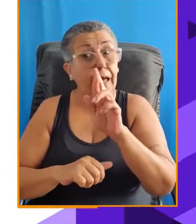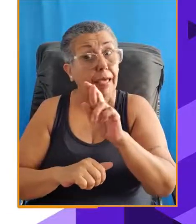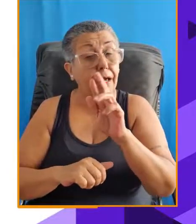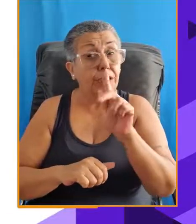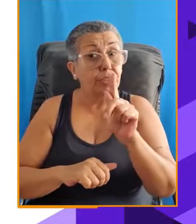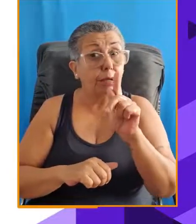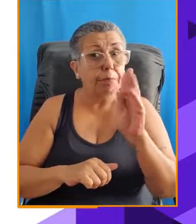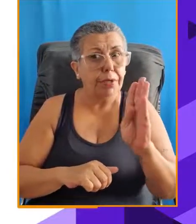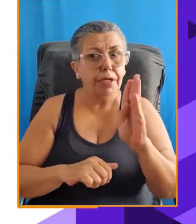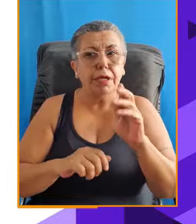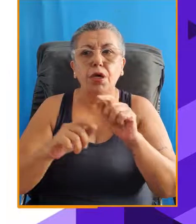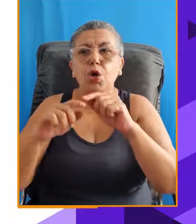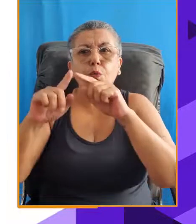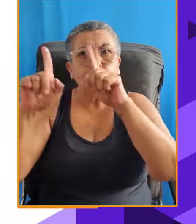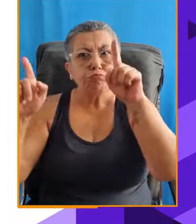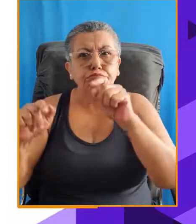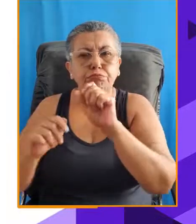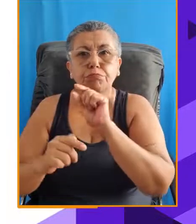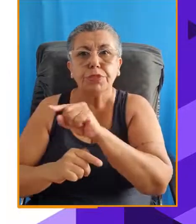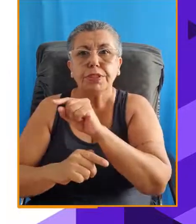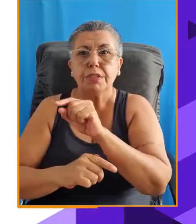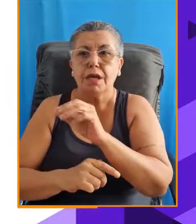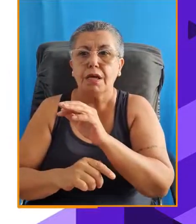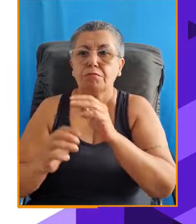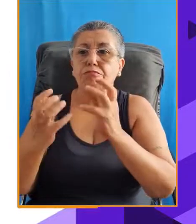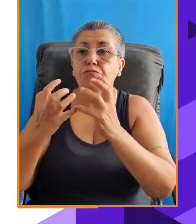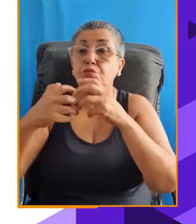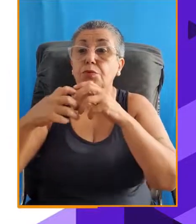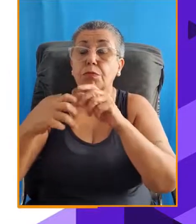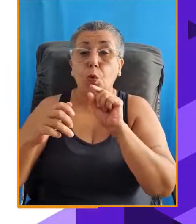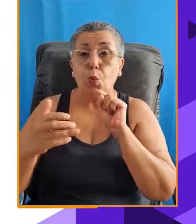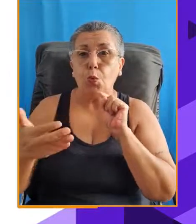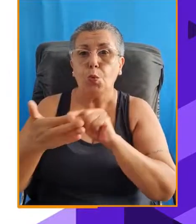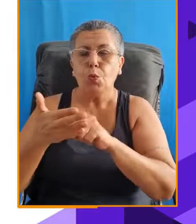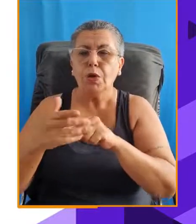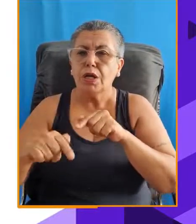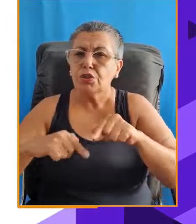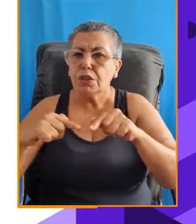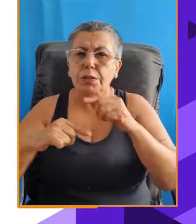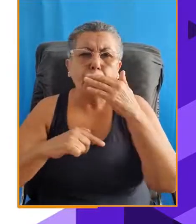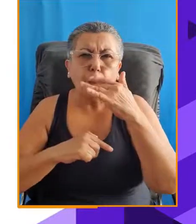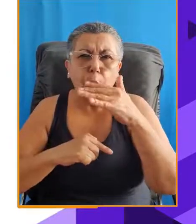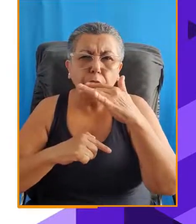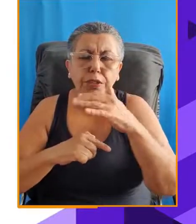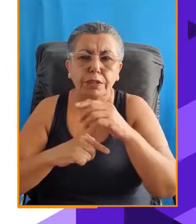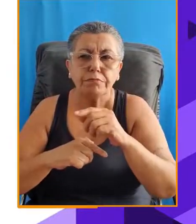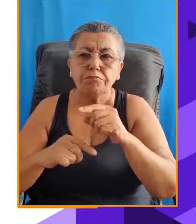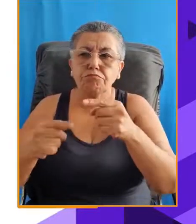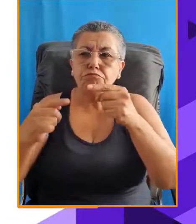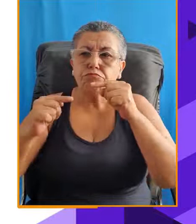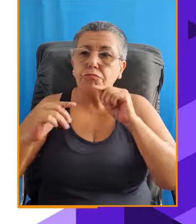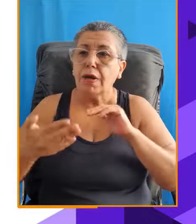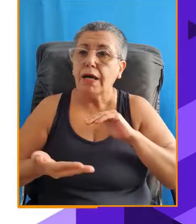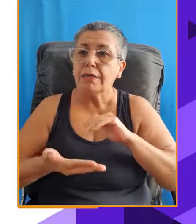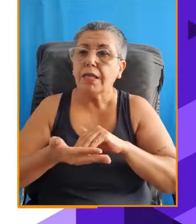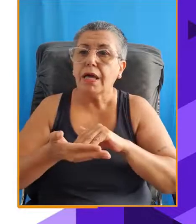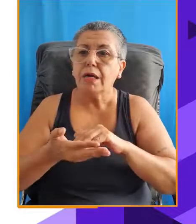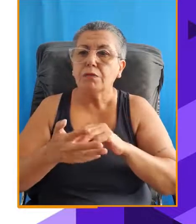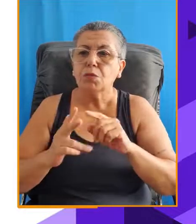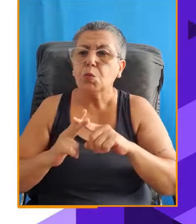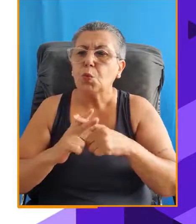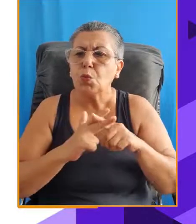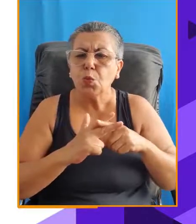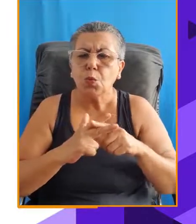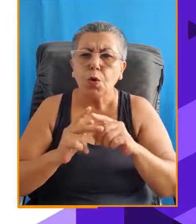até o menu Ferramentas, selecione Gerenciamento de cores e vá até Configurações